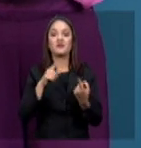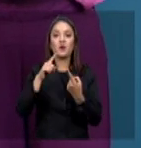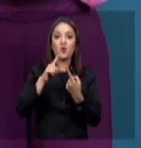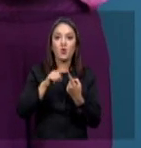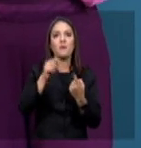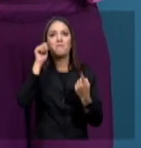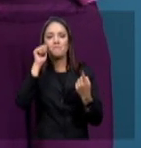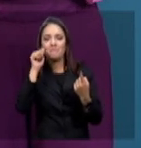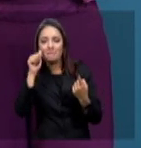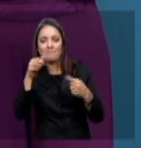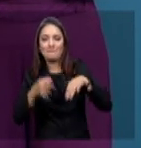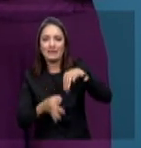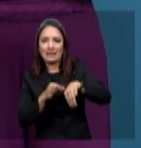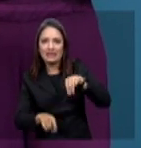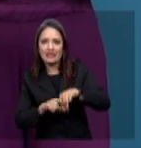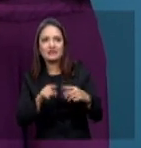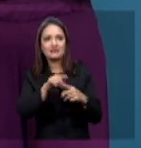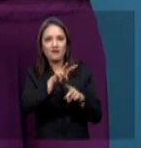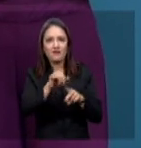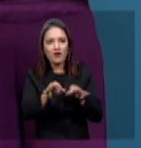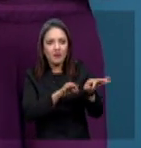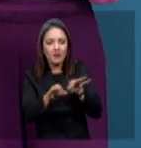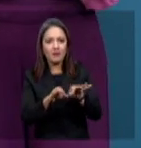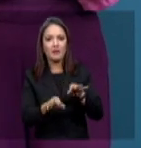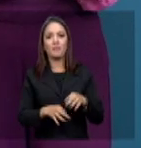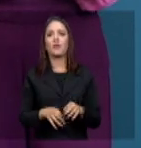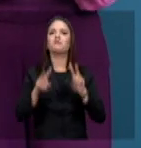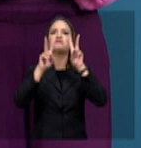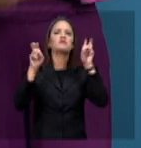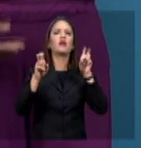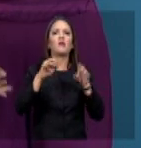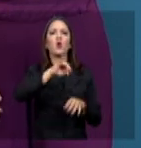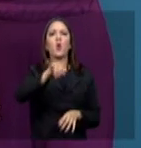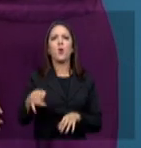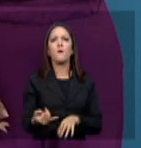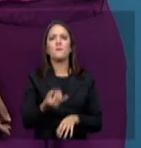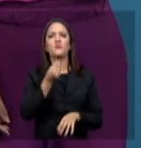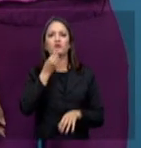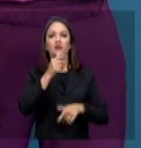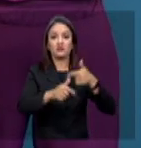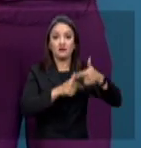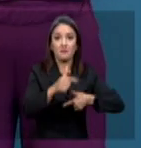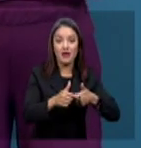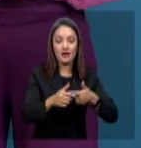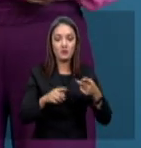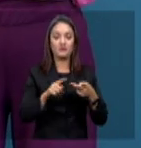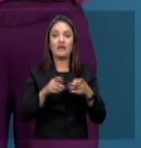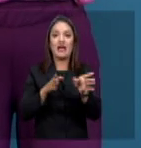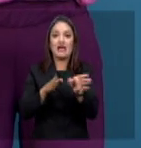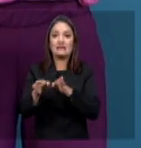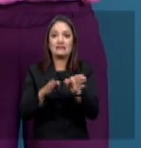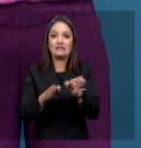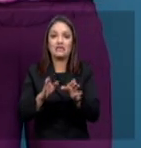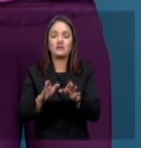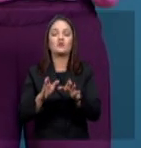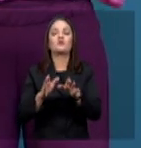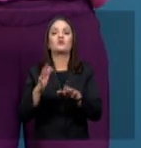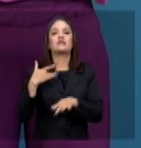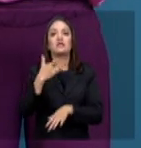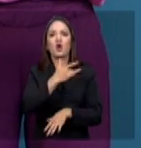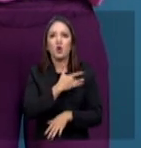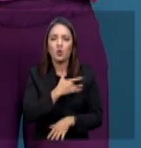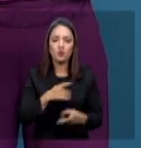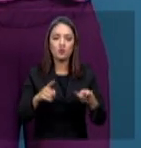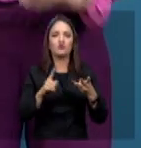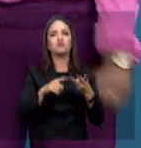mediado por uma das ministras entre os temas oportunidades de trabalho acesso à saúde desigualdade de gênero e violência